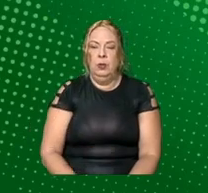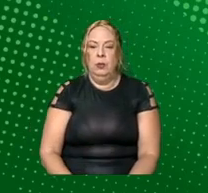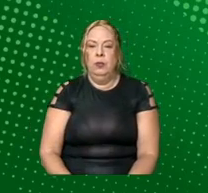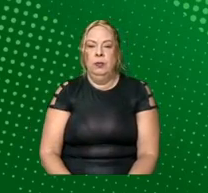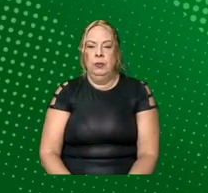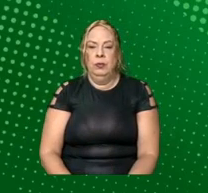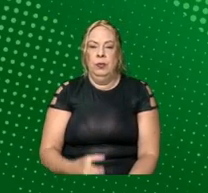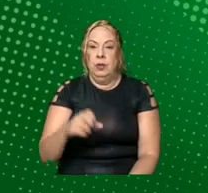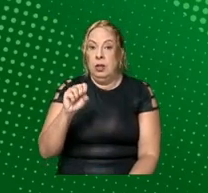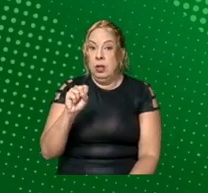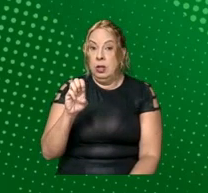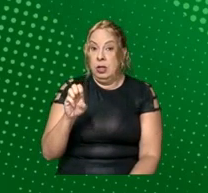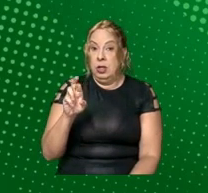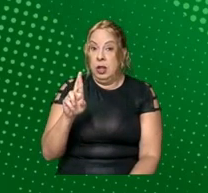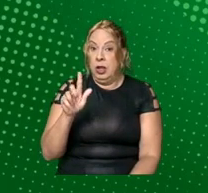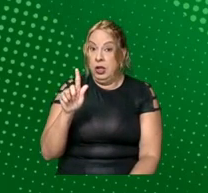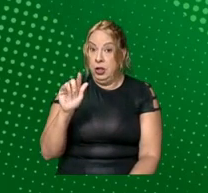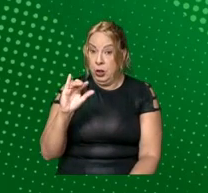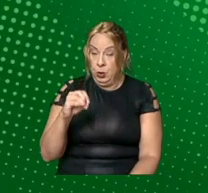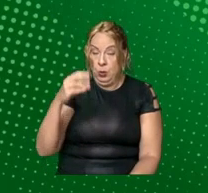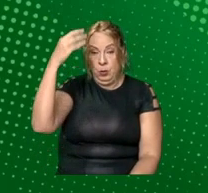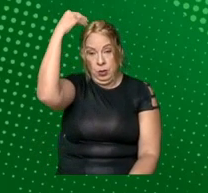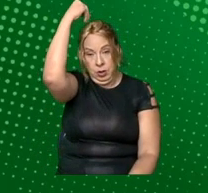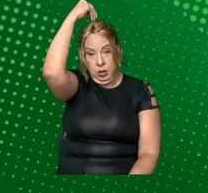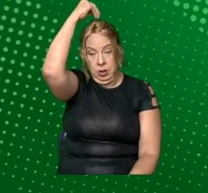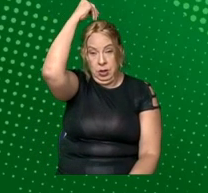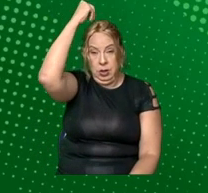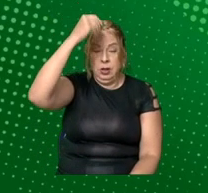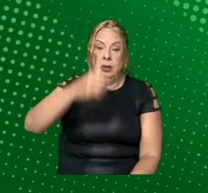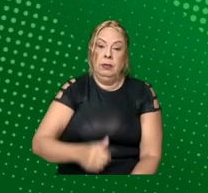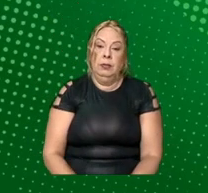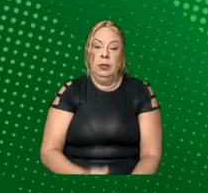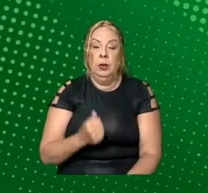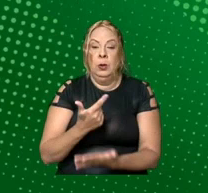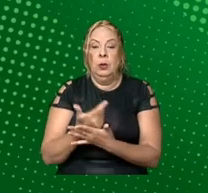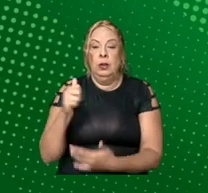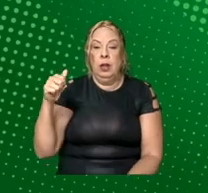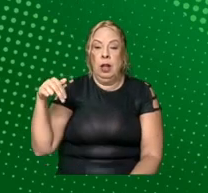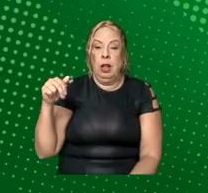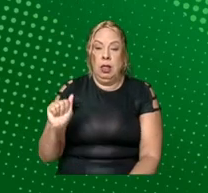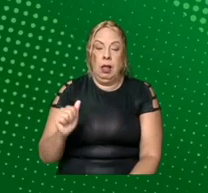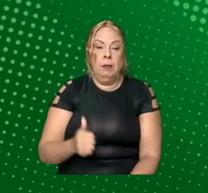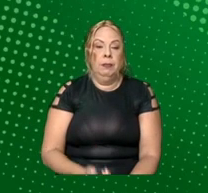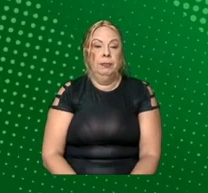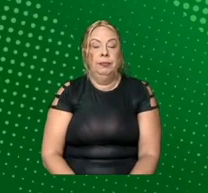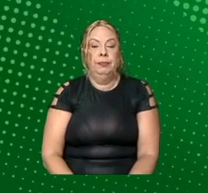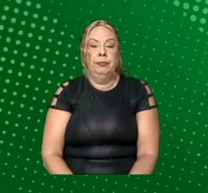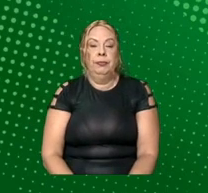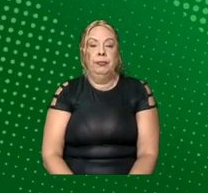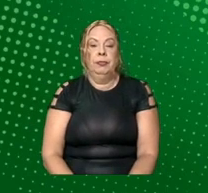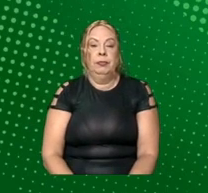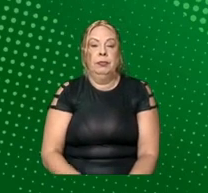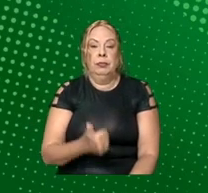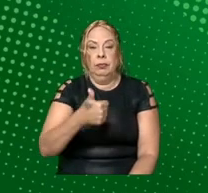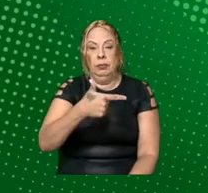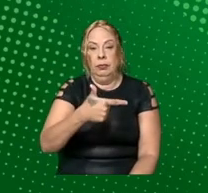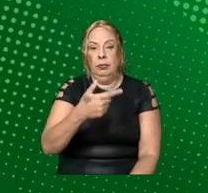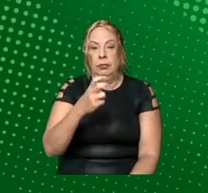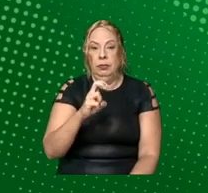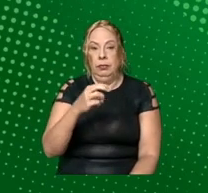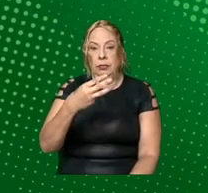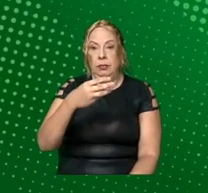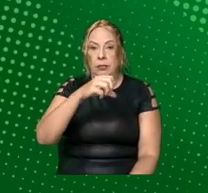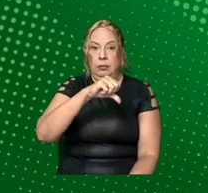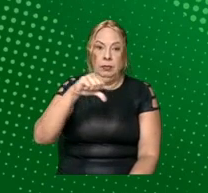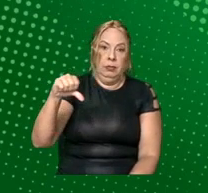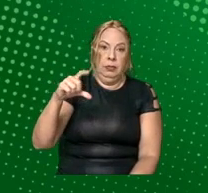289905, Sérgio Ricardo de São Cristóvão, adquiriu com Ana Cristine Fiamma. Parabéns, Regional São Cristóvão.